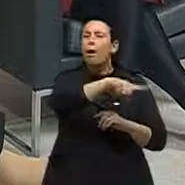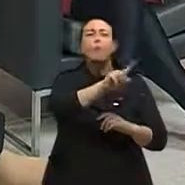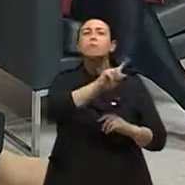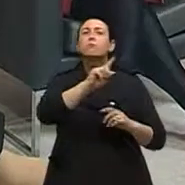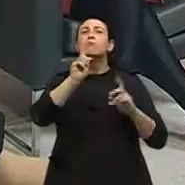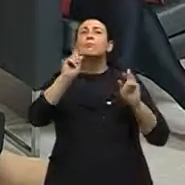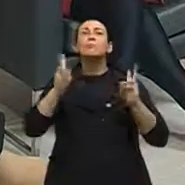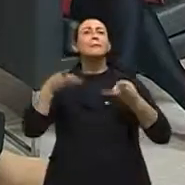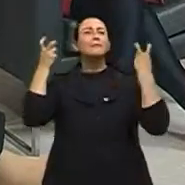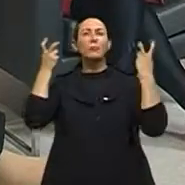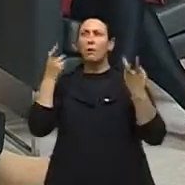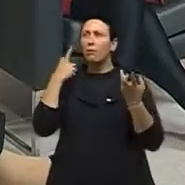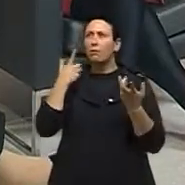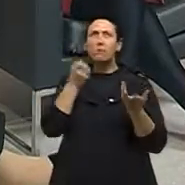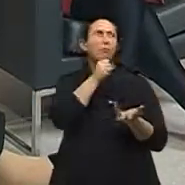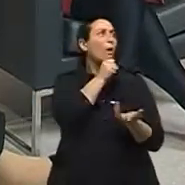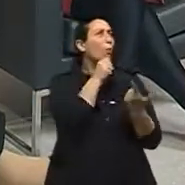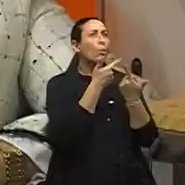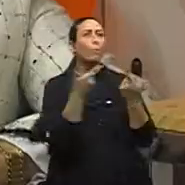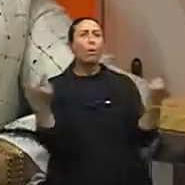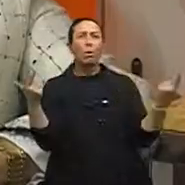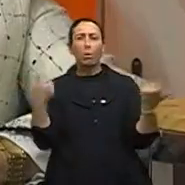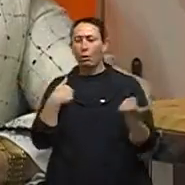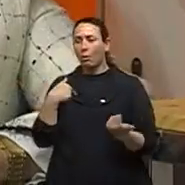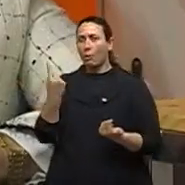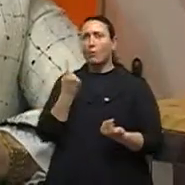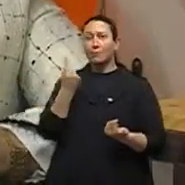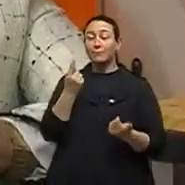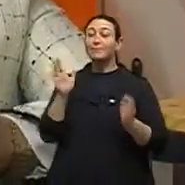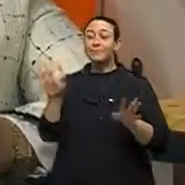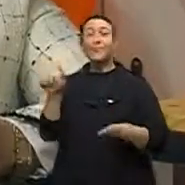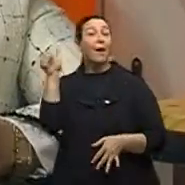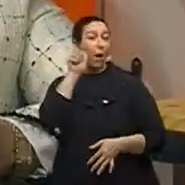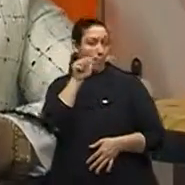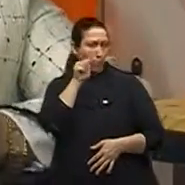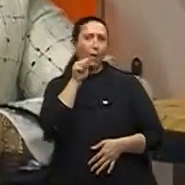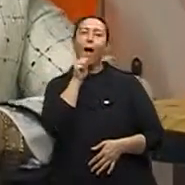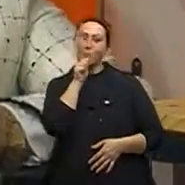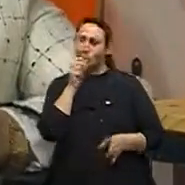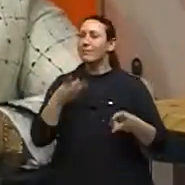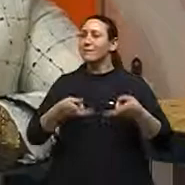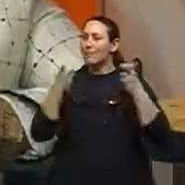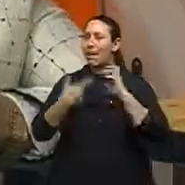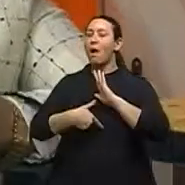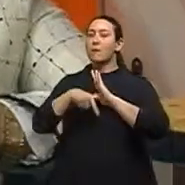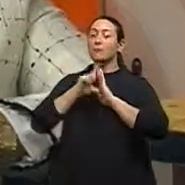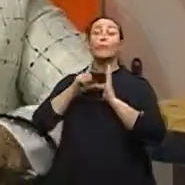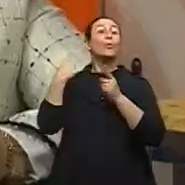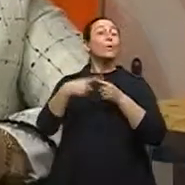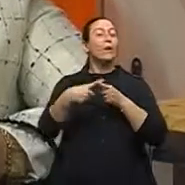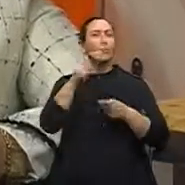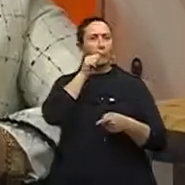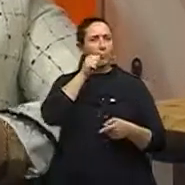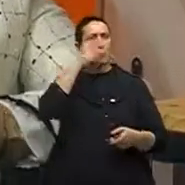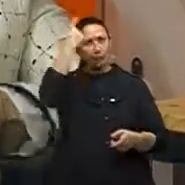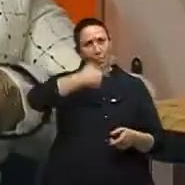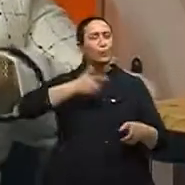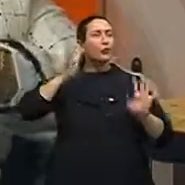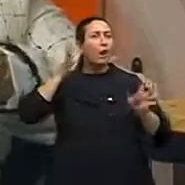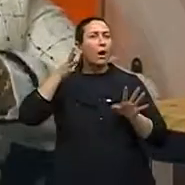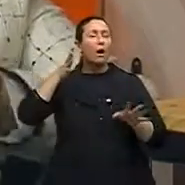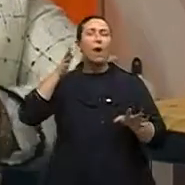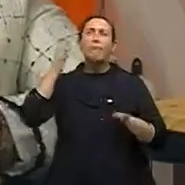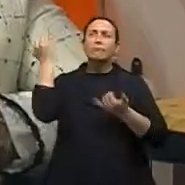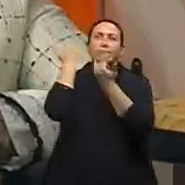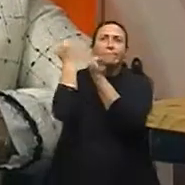a mulher se deu conta antes porque ela eh vem já eh se dispondo a escutar